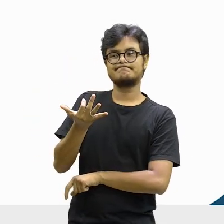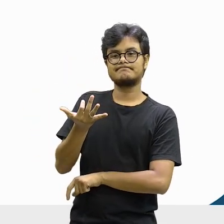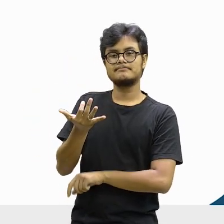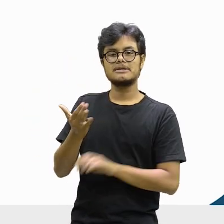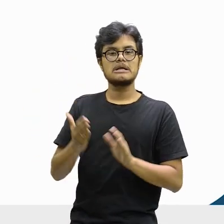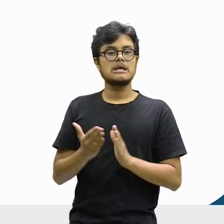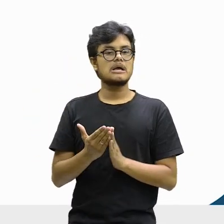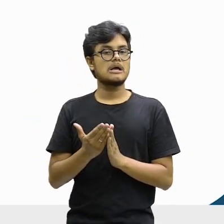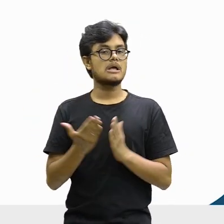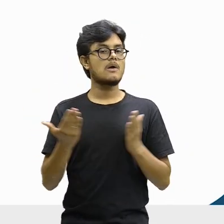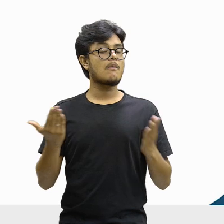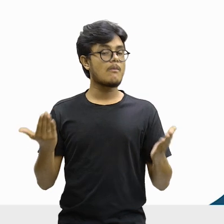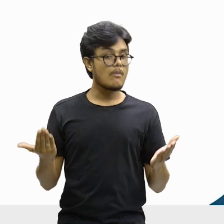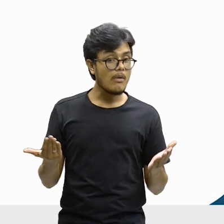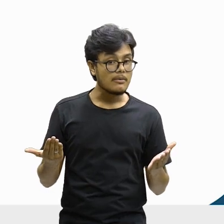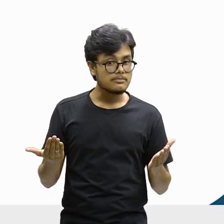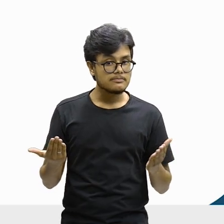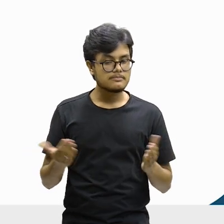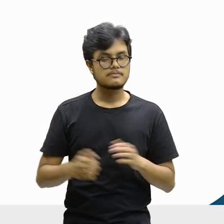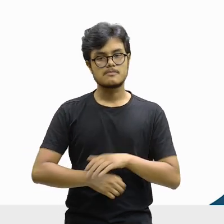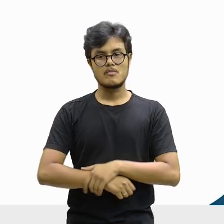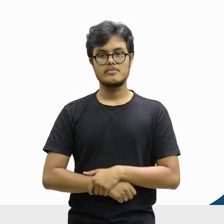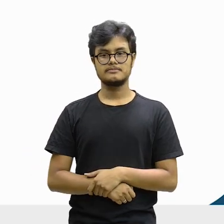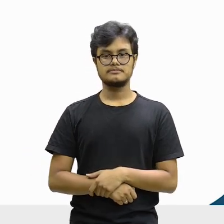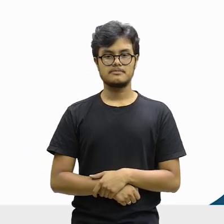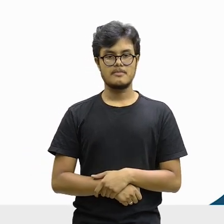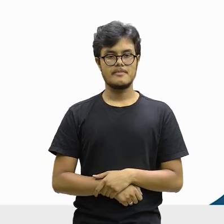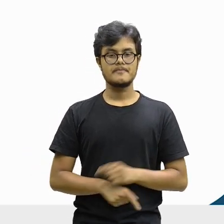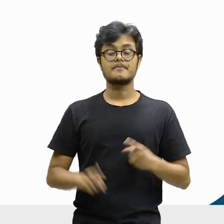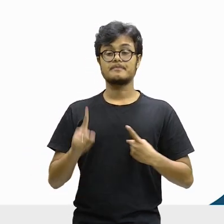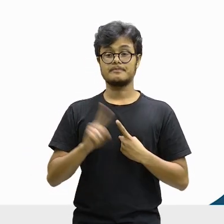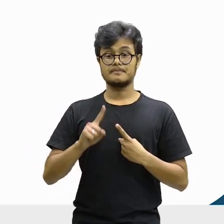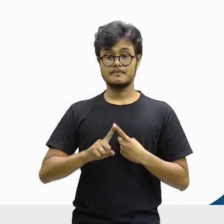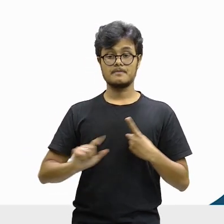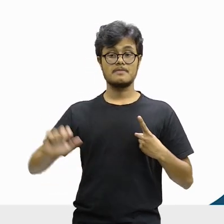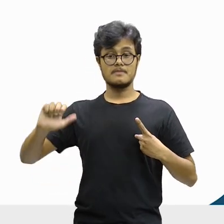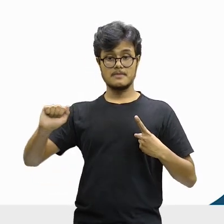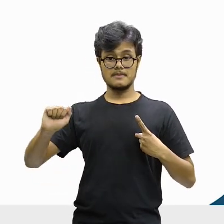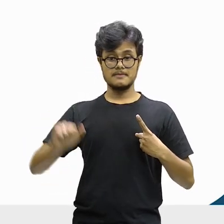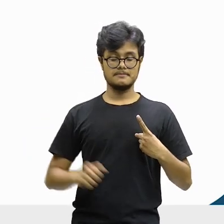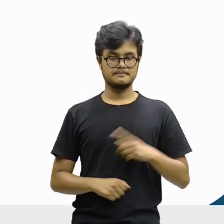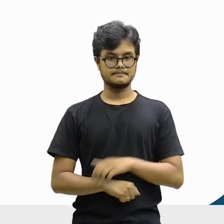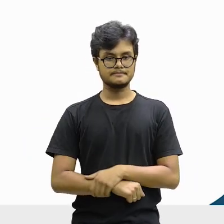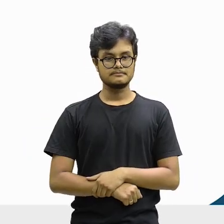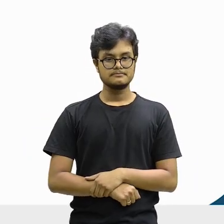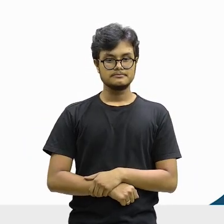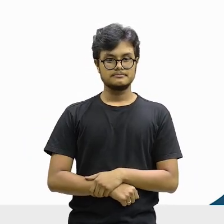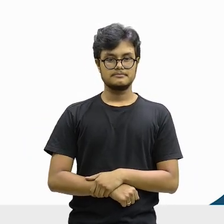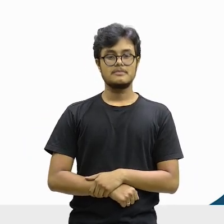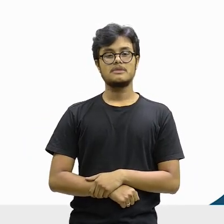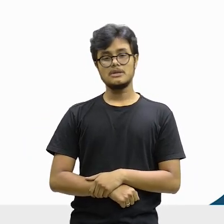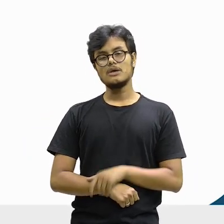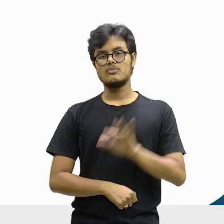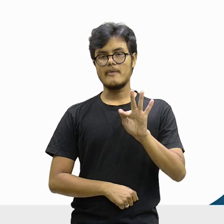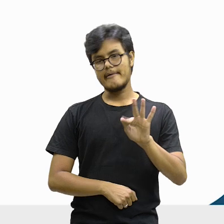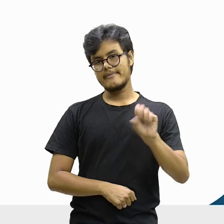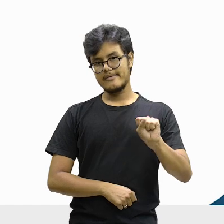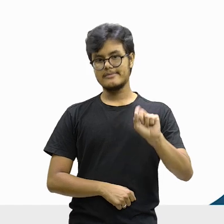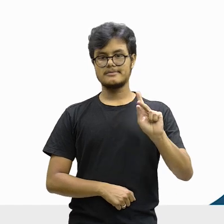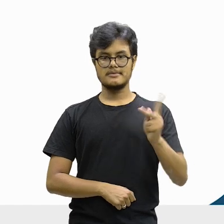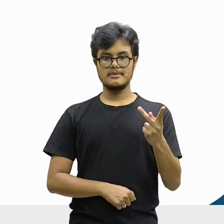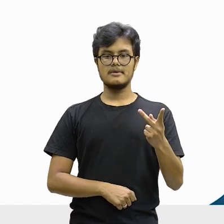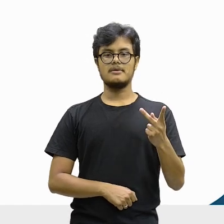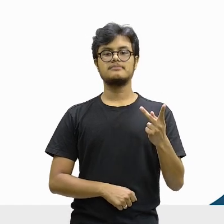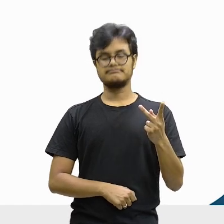são, respectivamente. Vejam só a letra A. A letra A bota o FSH, o famoso